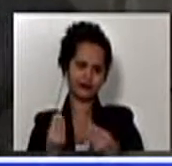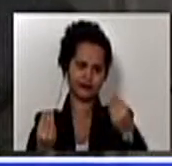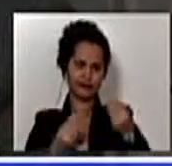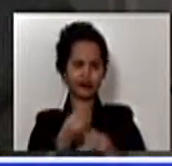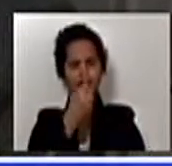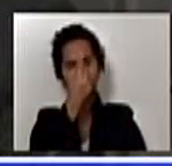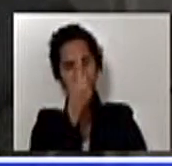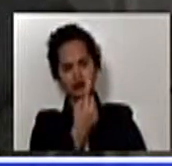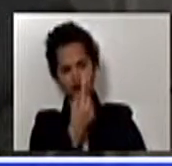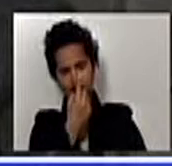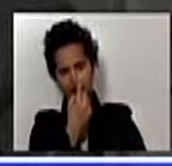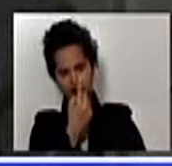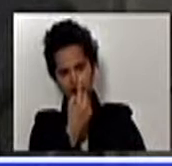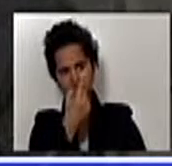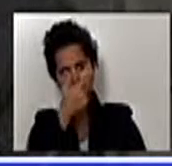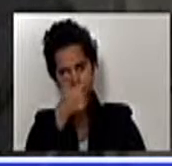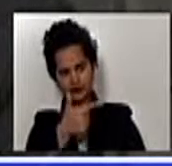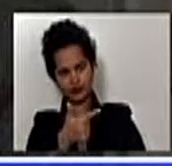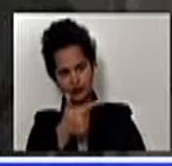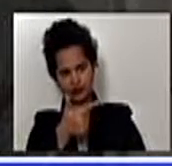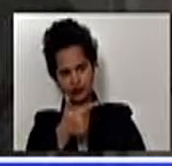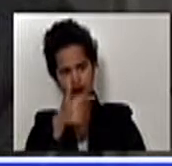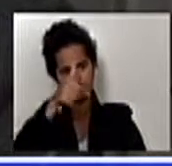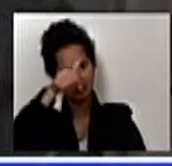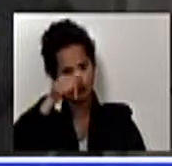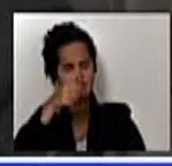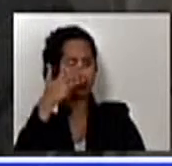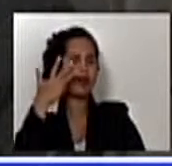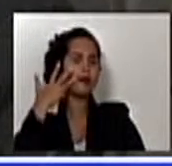de 127 milhões.